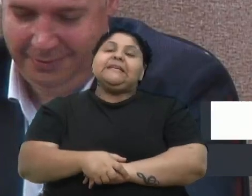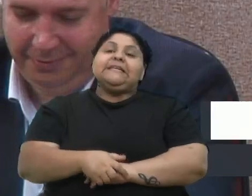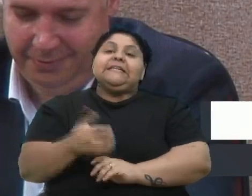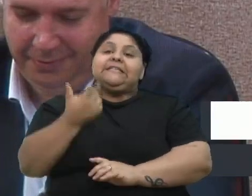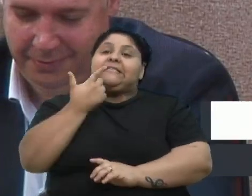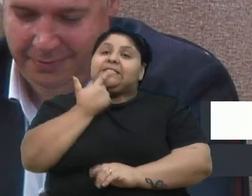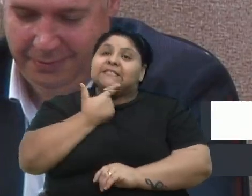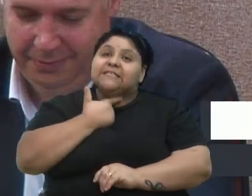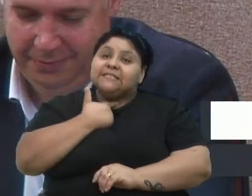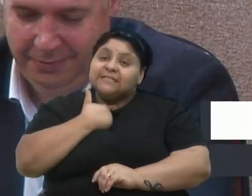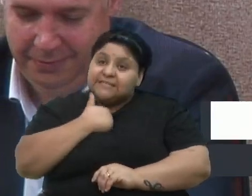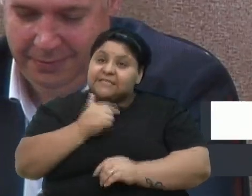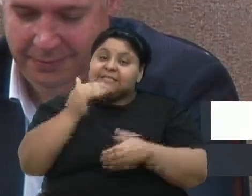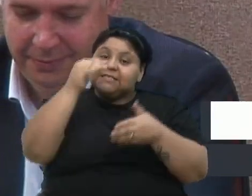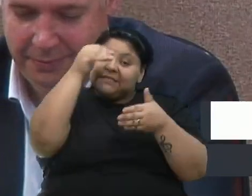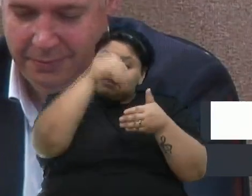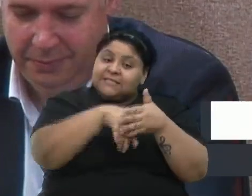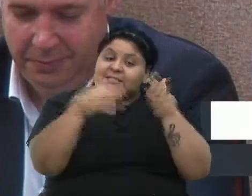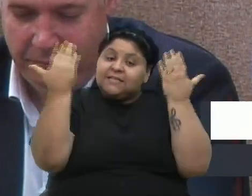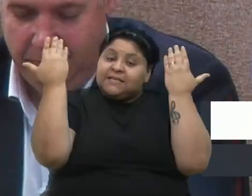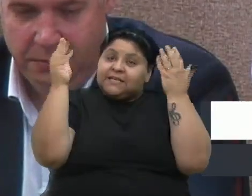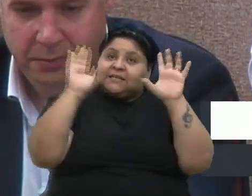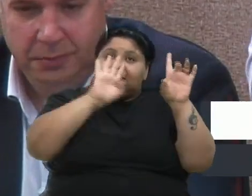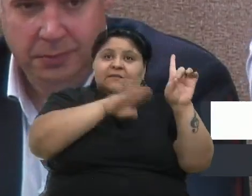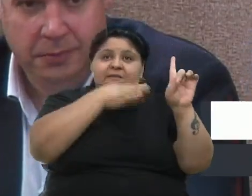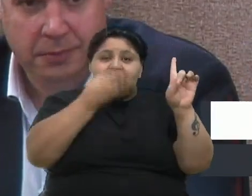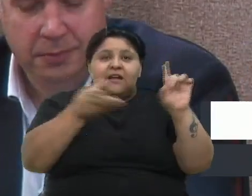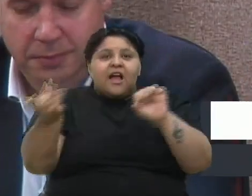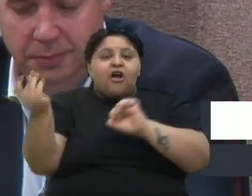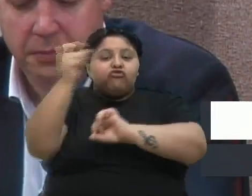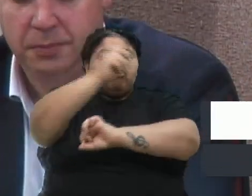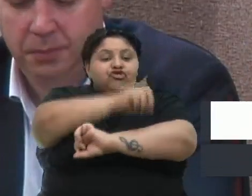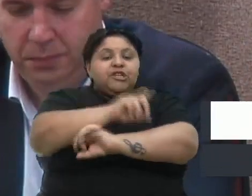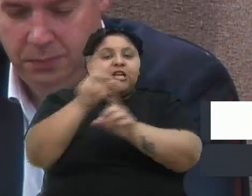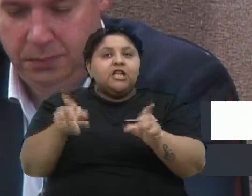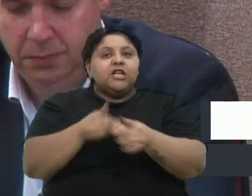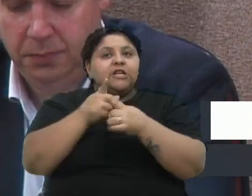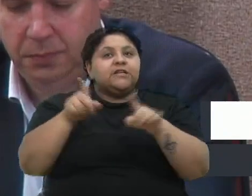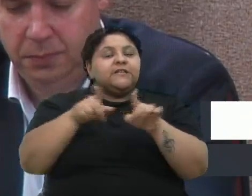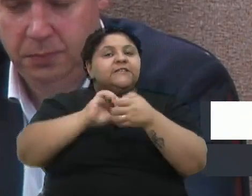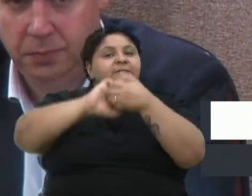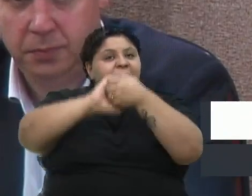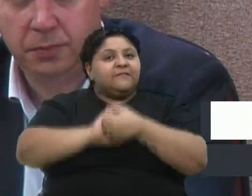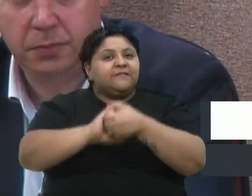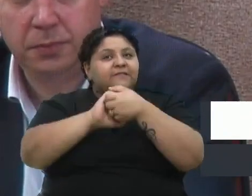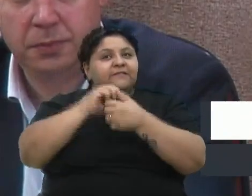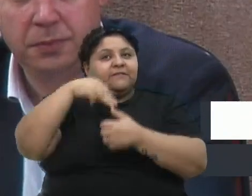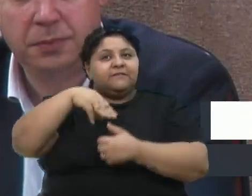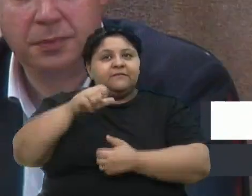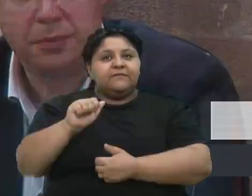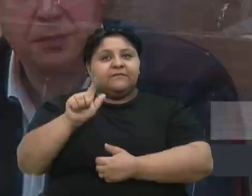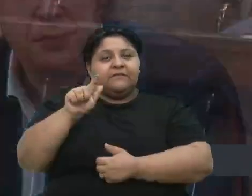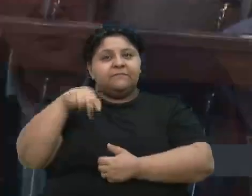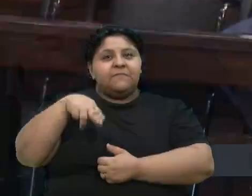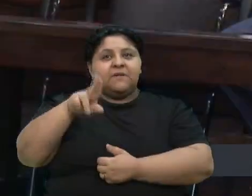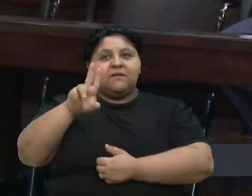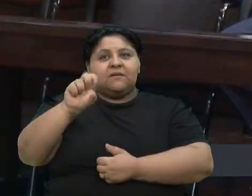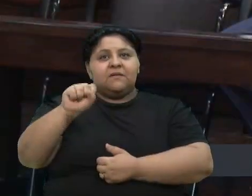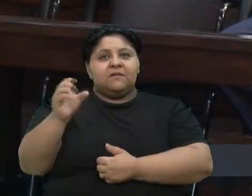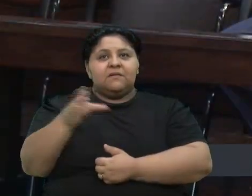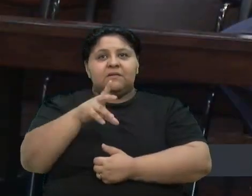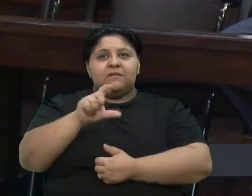encaminhar um voto de congratulações em homenagem ao Dia do Músico. Cumprimento o seu Magnus Gasparini,